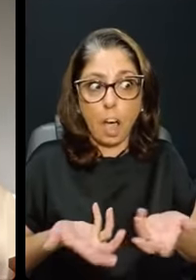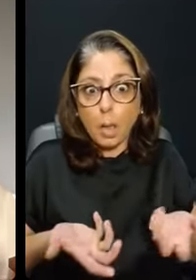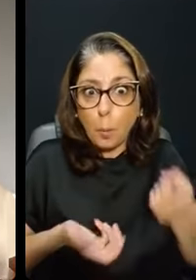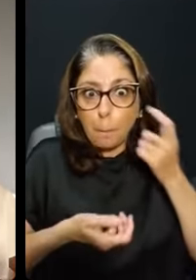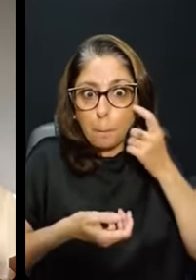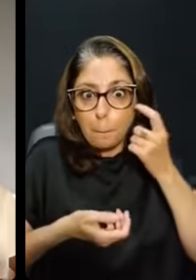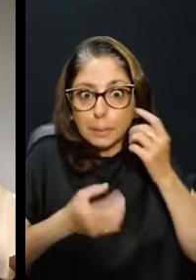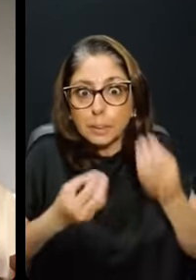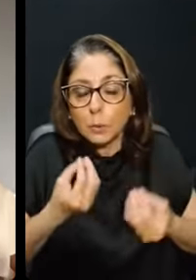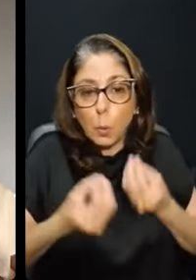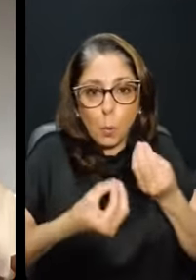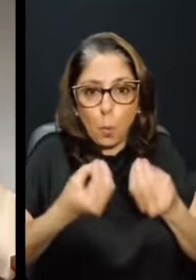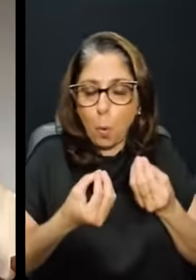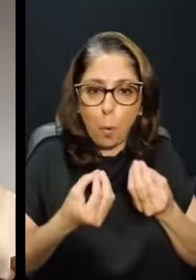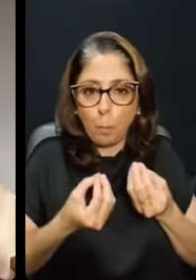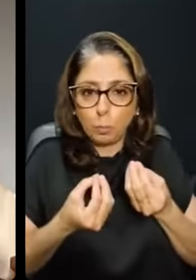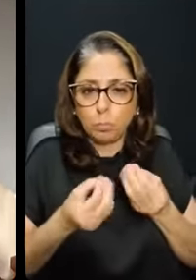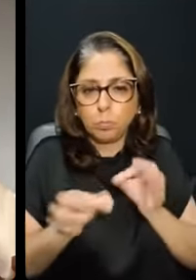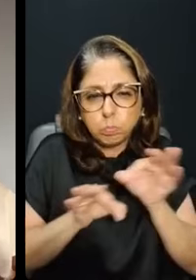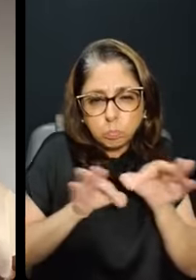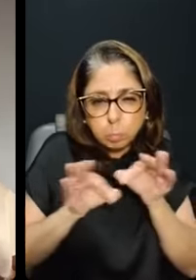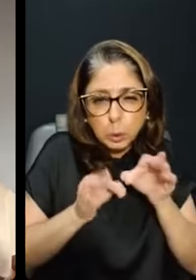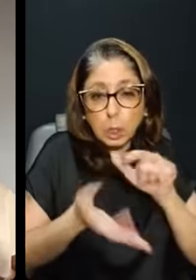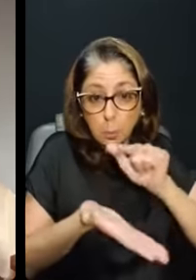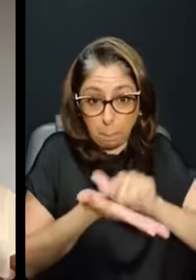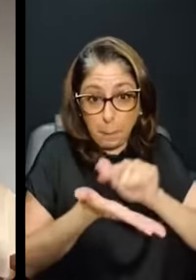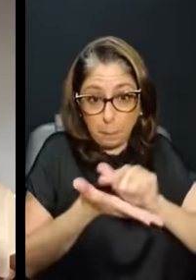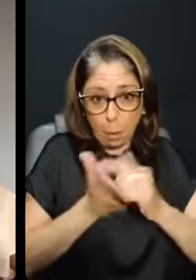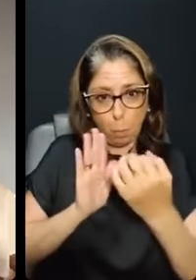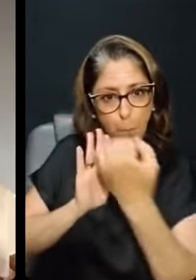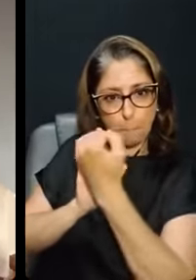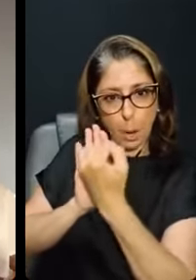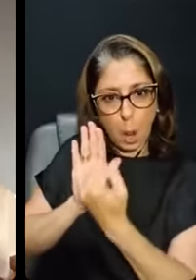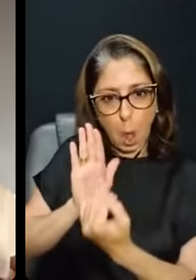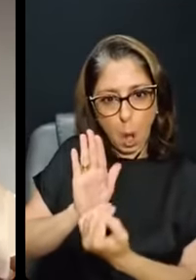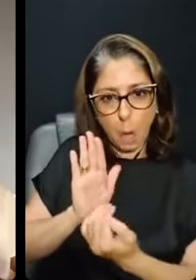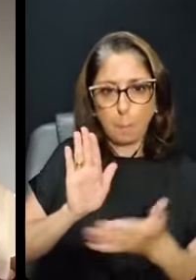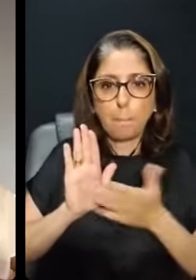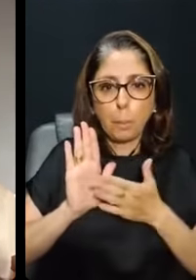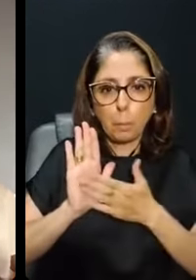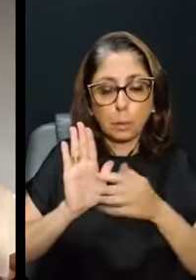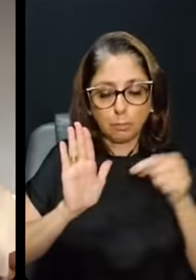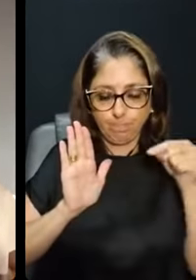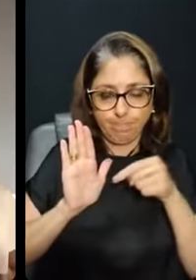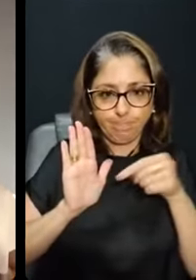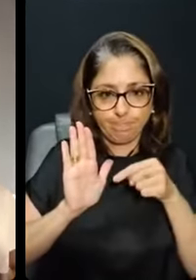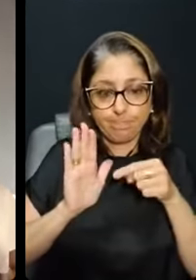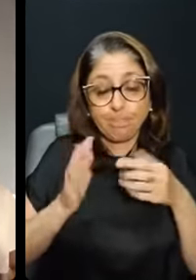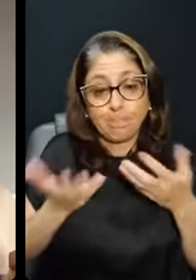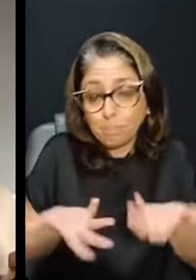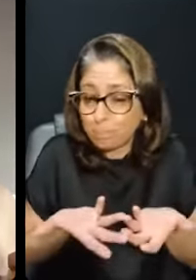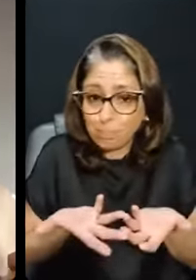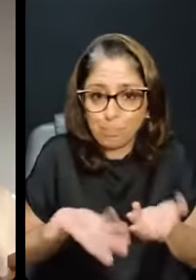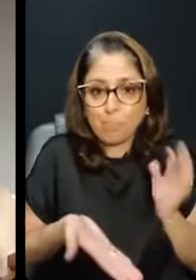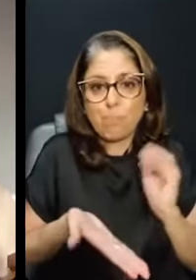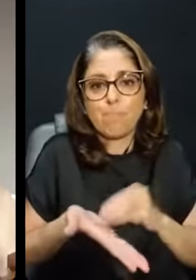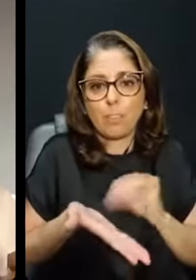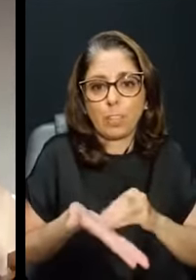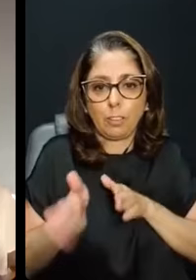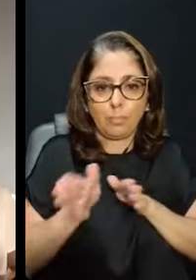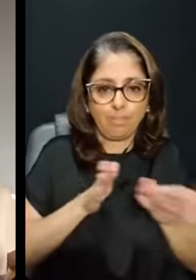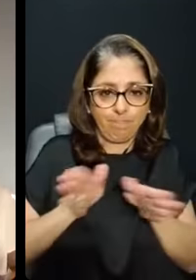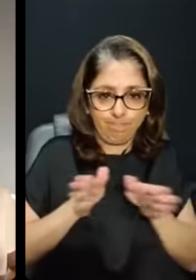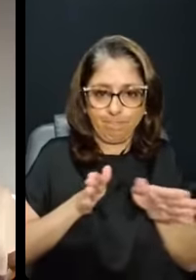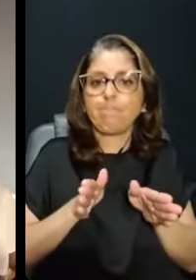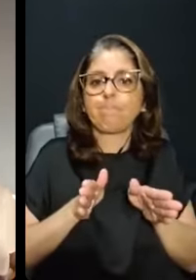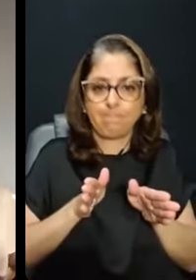realmente algo palpável, mas eu ficava muito incomodada com uma arquitetura sem vida. Que eu ia nessas casas e eu sentia